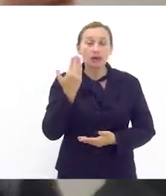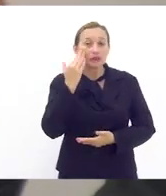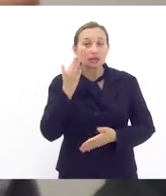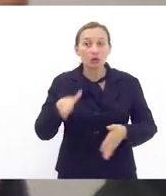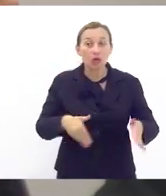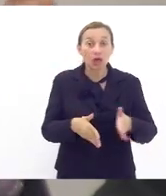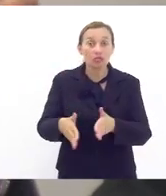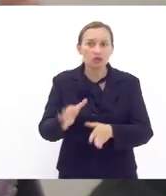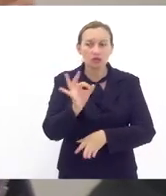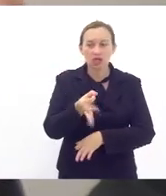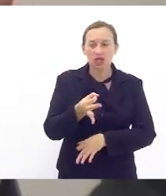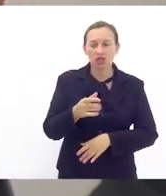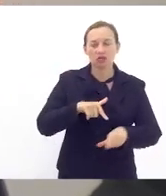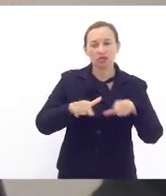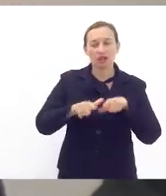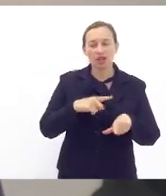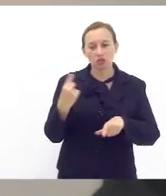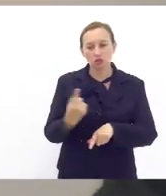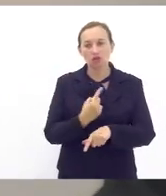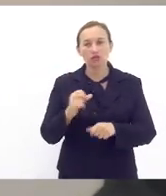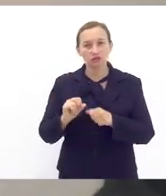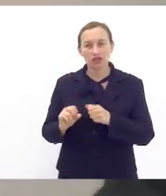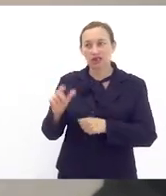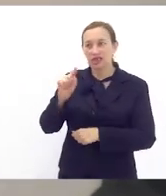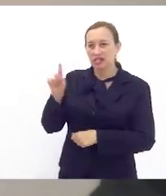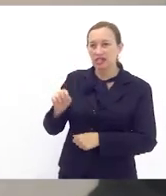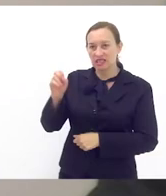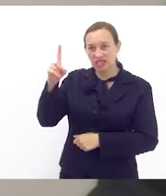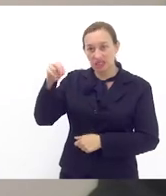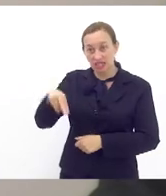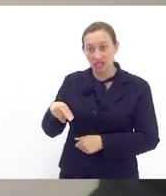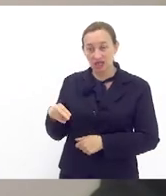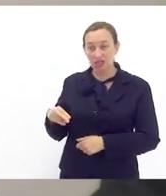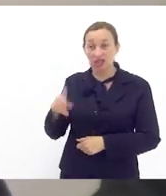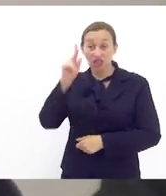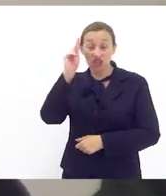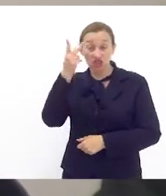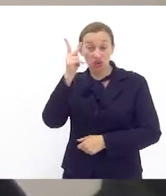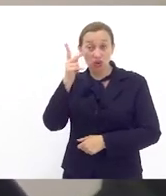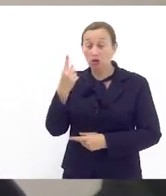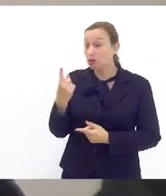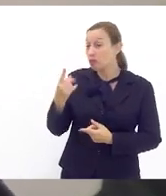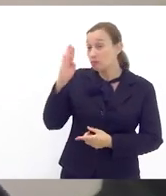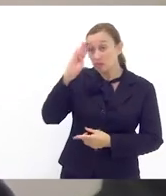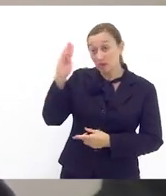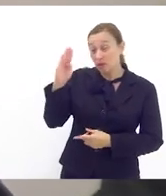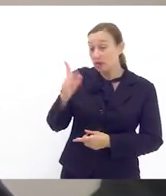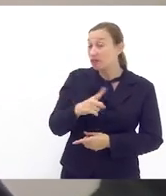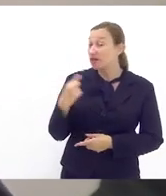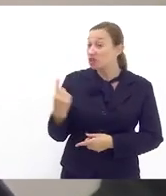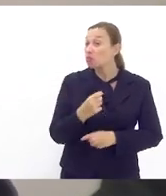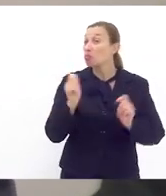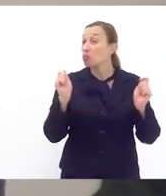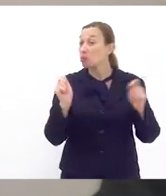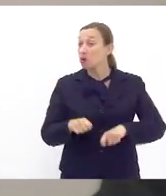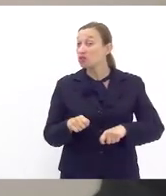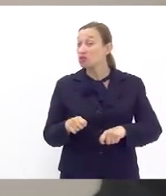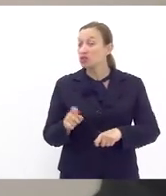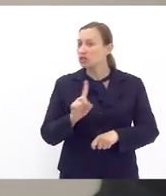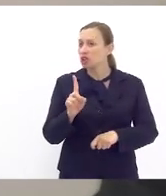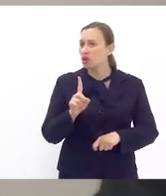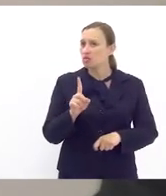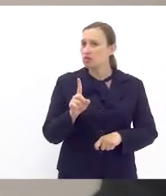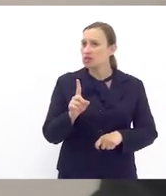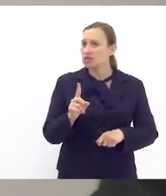e o trabalho que nós fizemos é para marcar a história e principalmente para que nós possamos não ser